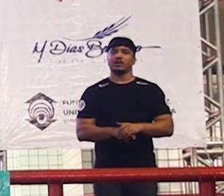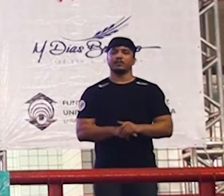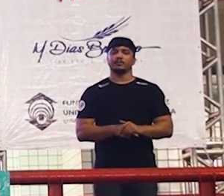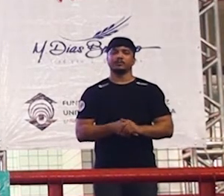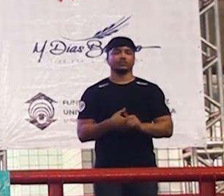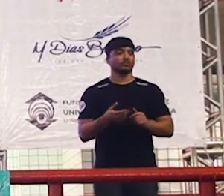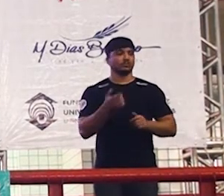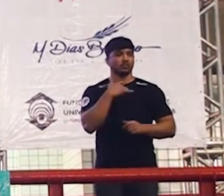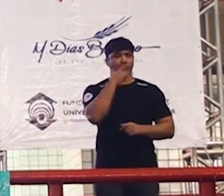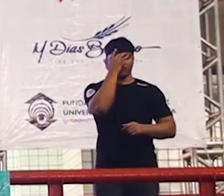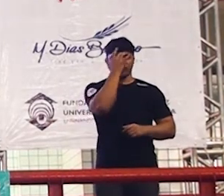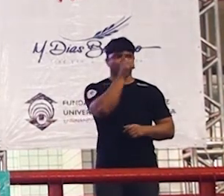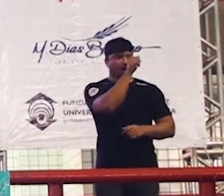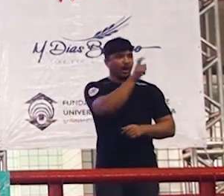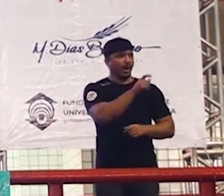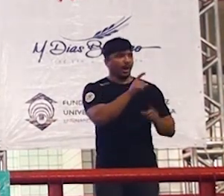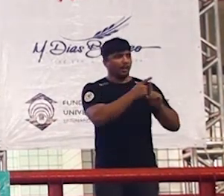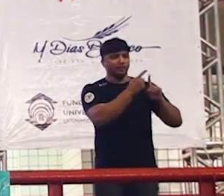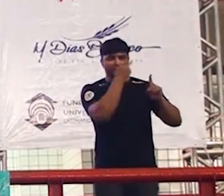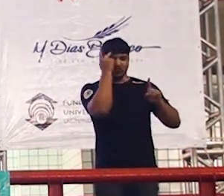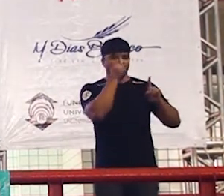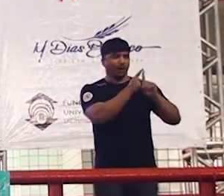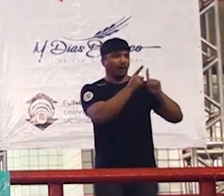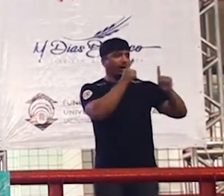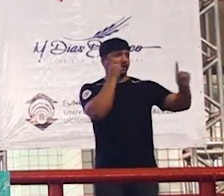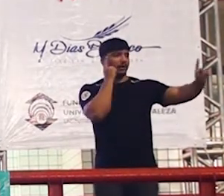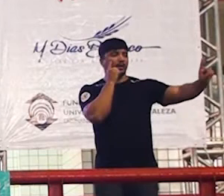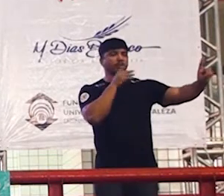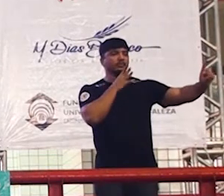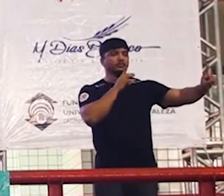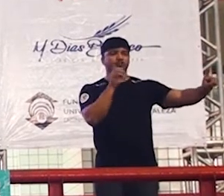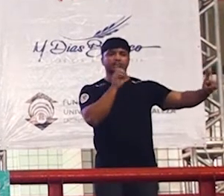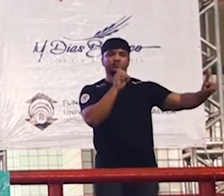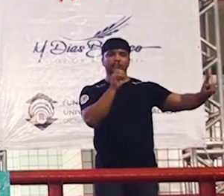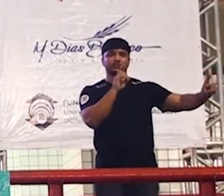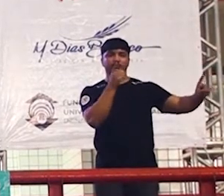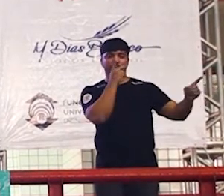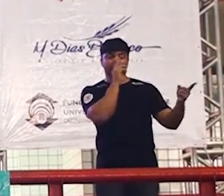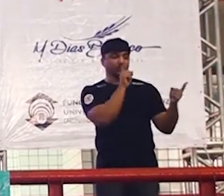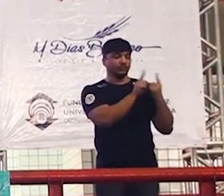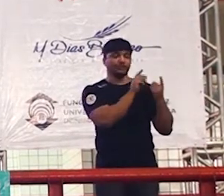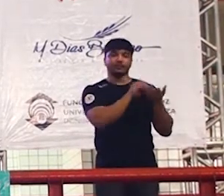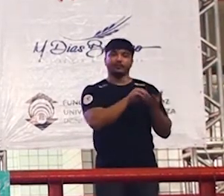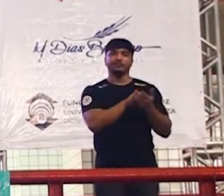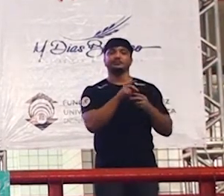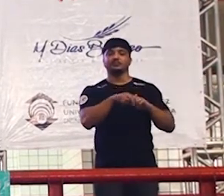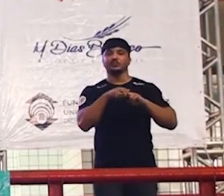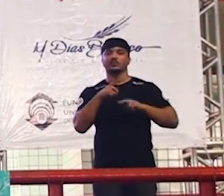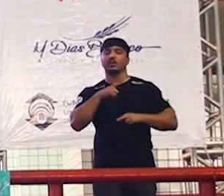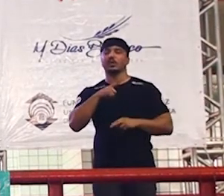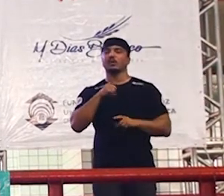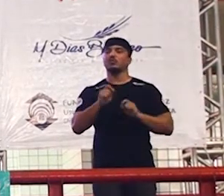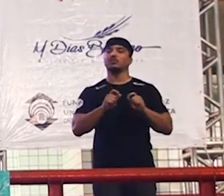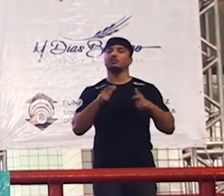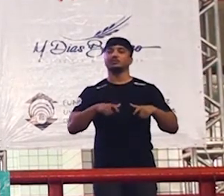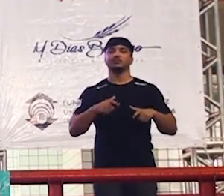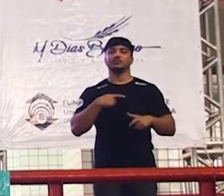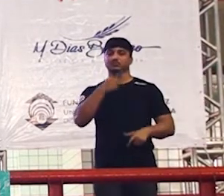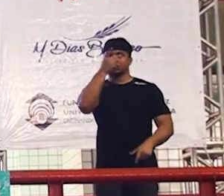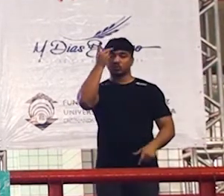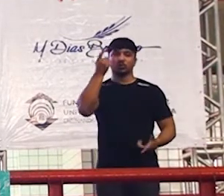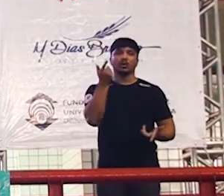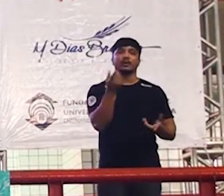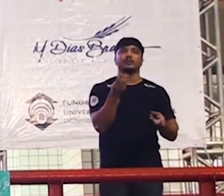É fácil admirar alguém à distância, né? Quando a gente não conhece essa pessoa na intimidade. A gente vê muito isso com